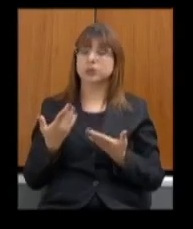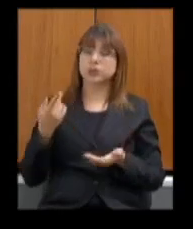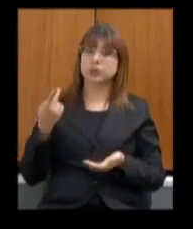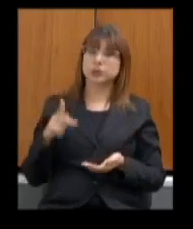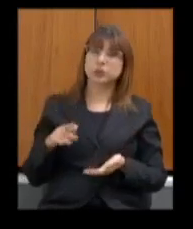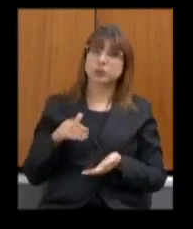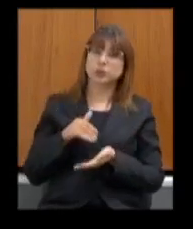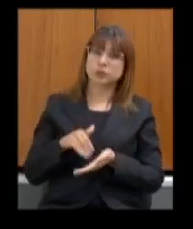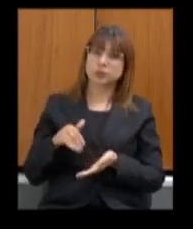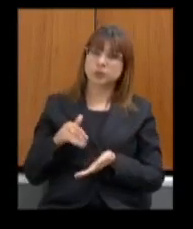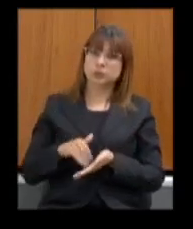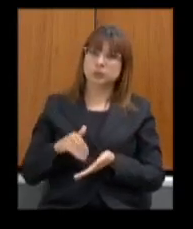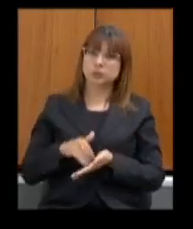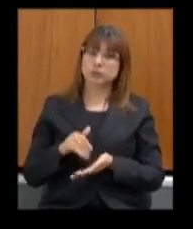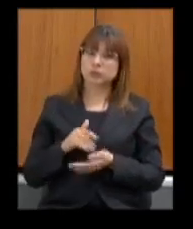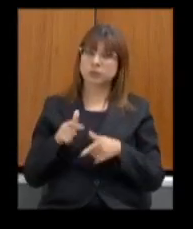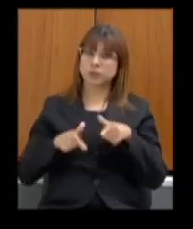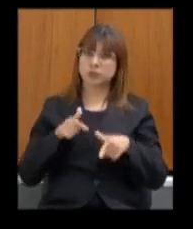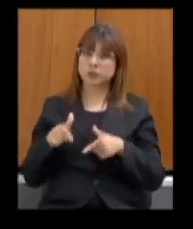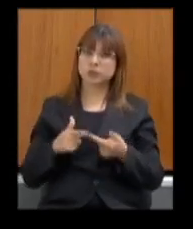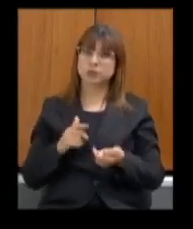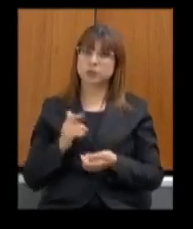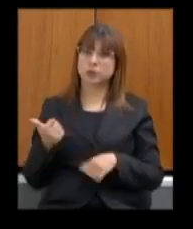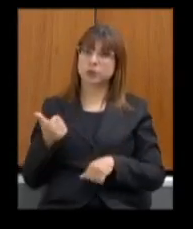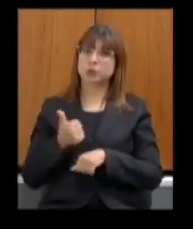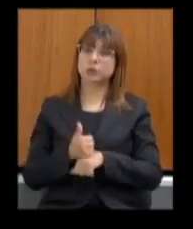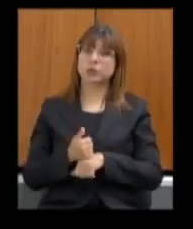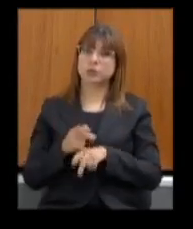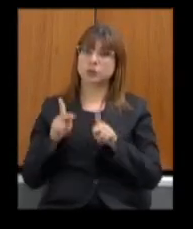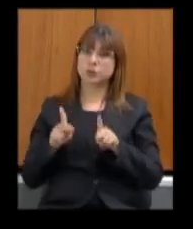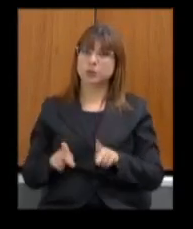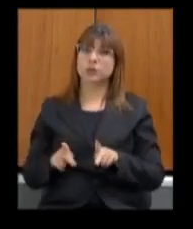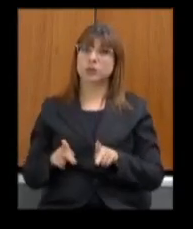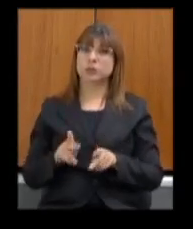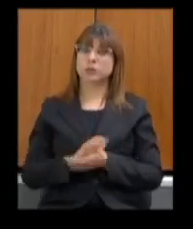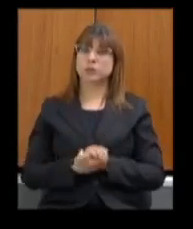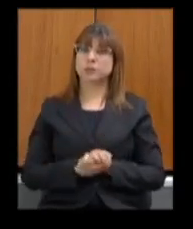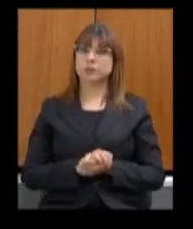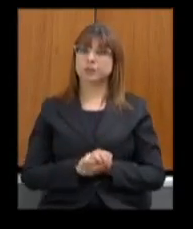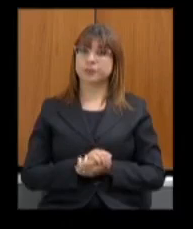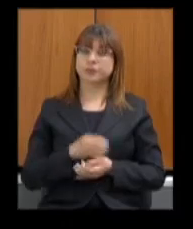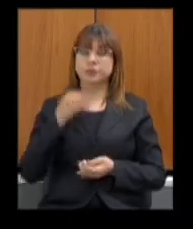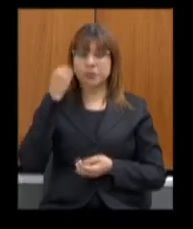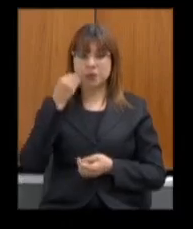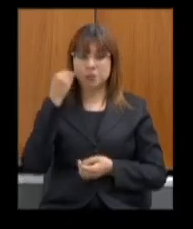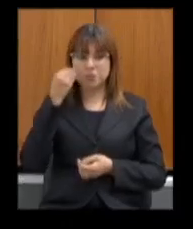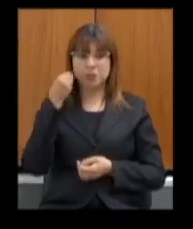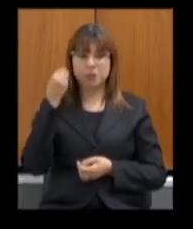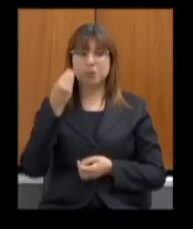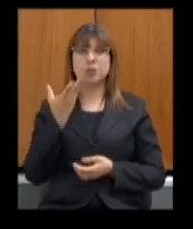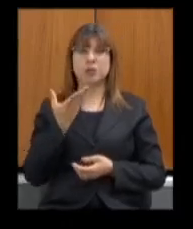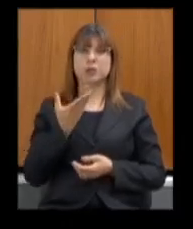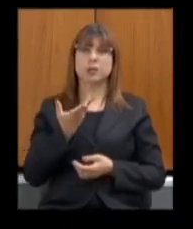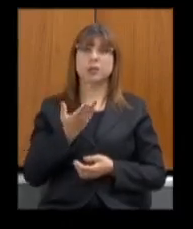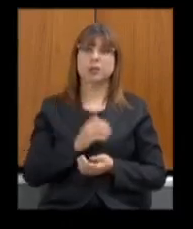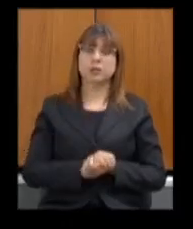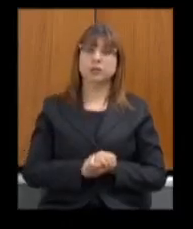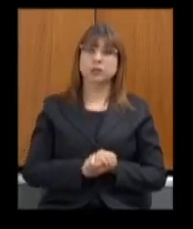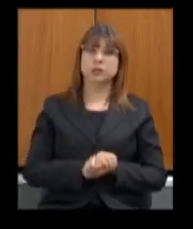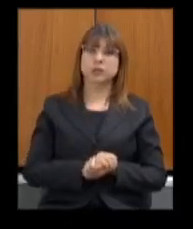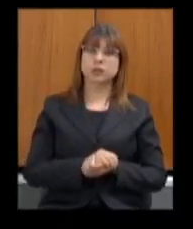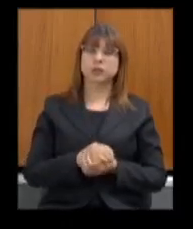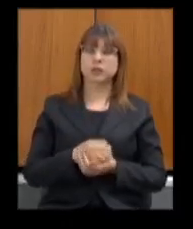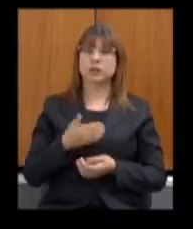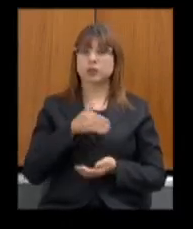da... E olha que substituindo pessoas com uma experiência política enorme. O deputado de lá, que é um grande amigo,